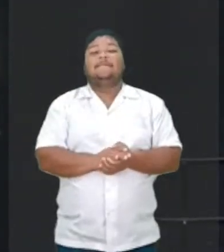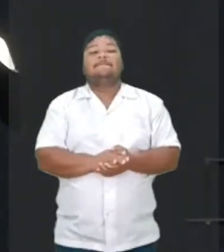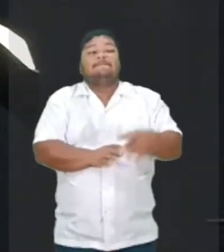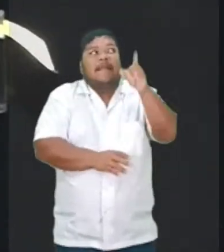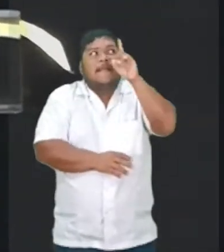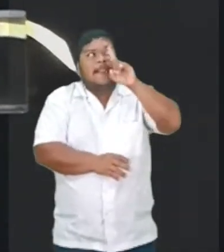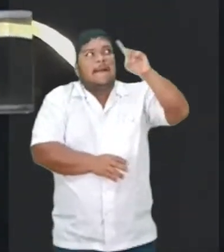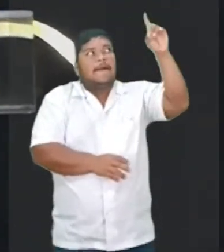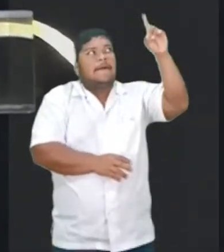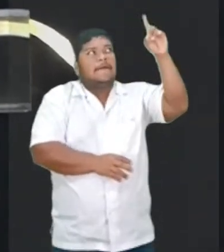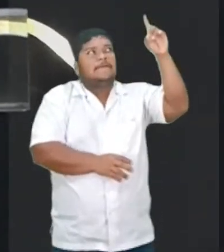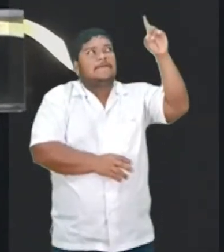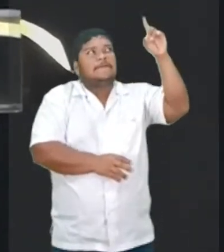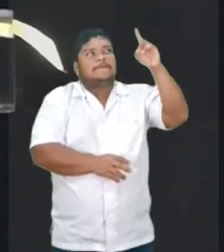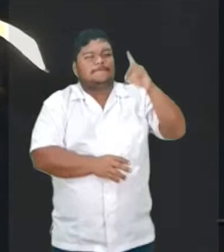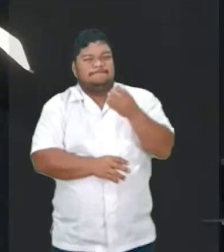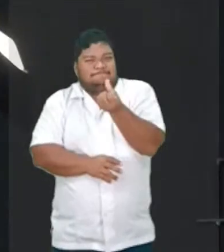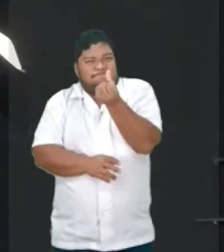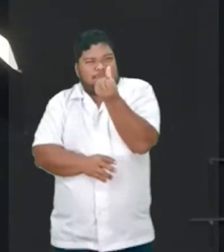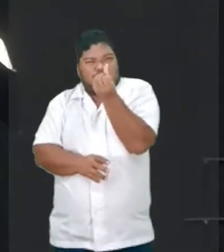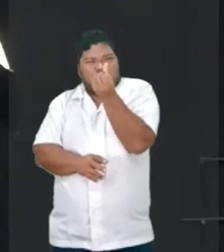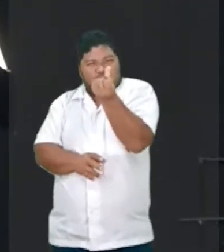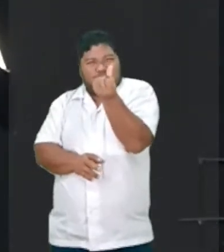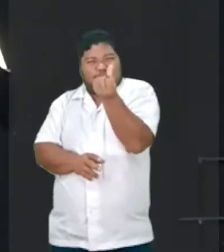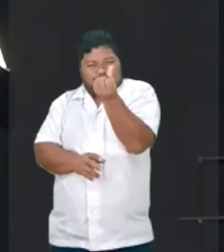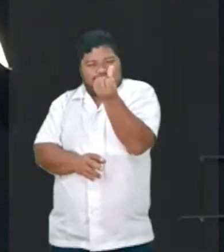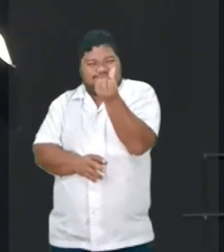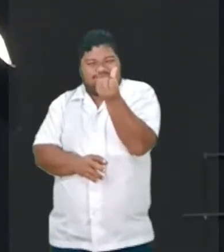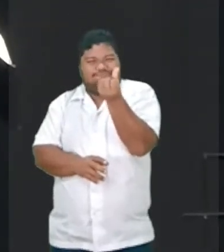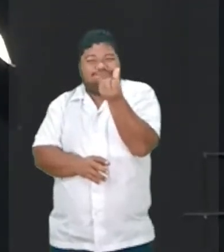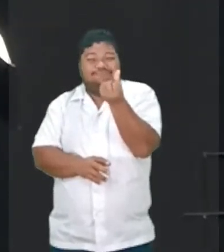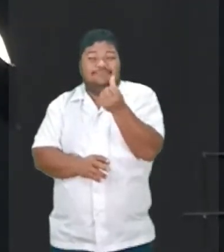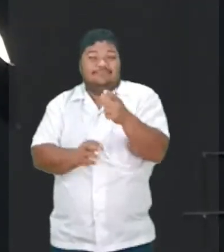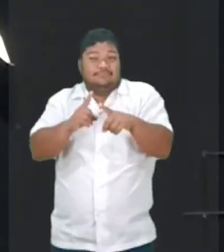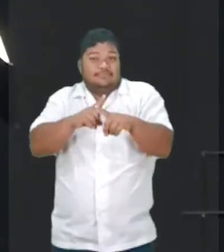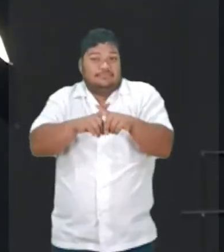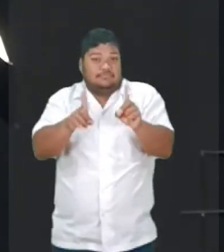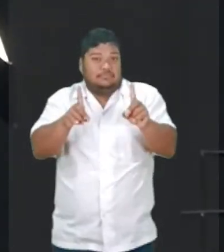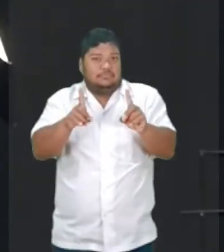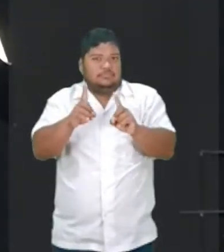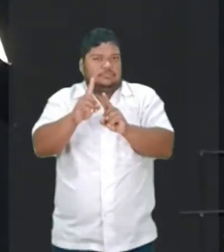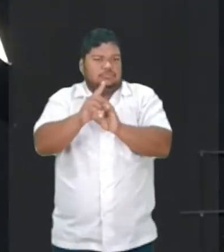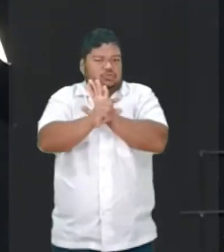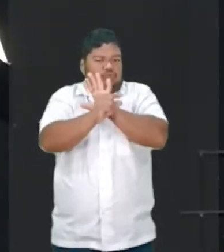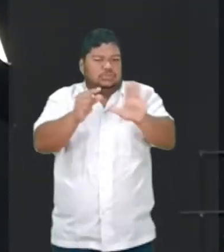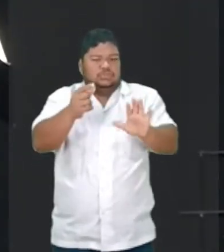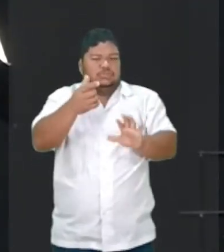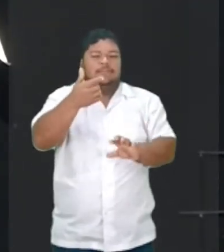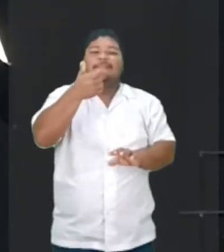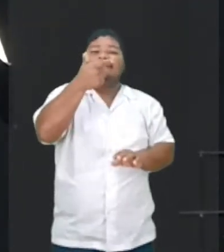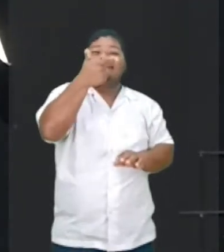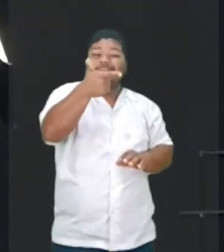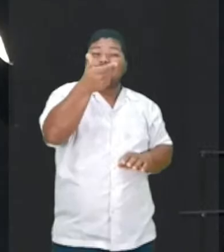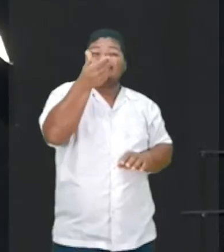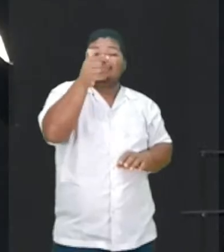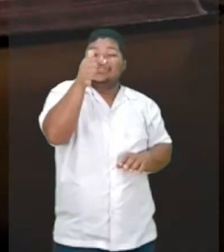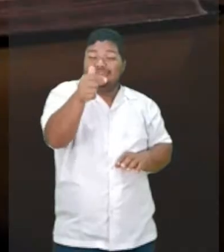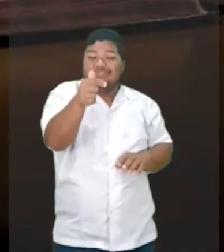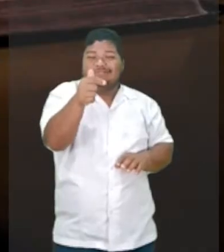Por último, sexto ponto que eu quero ver com você. Mas primeiro leia o verso 27, que diz